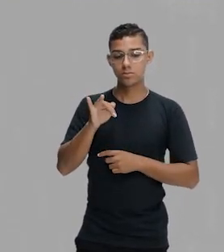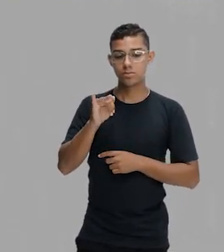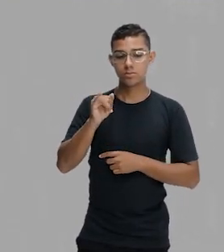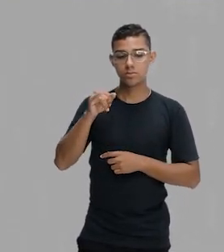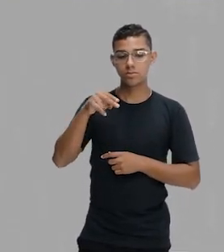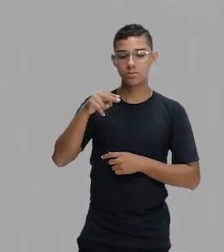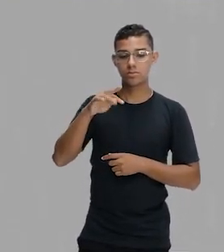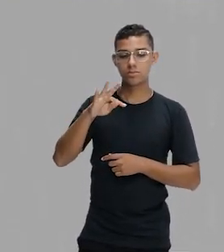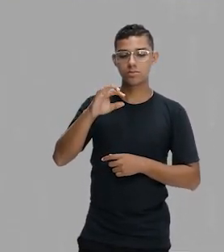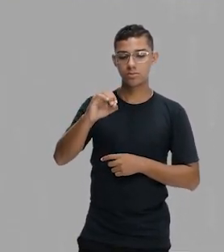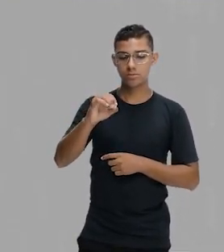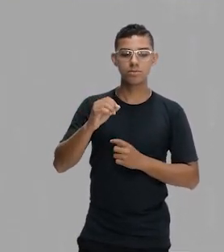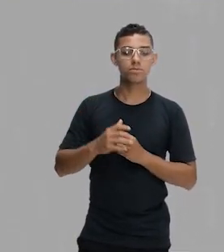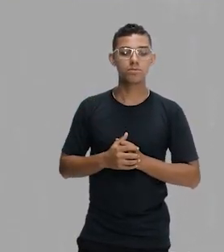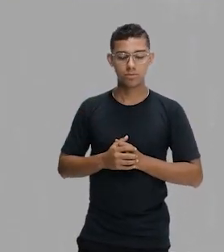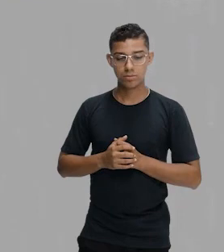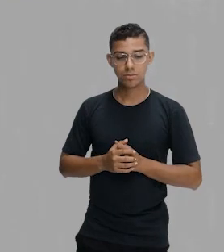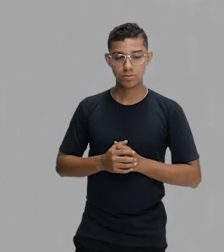tá certo?